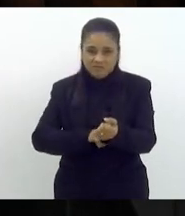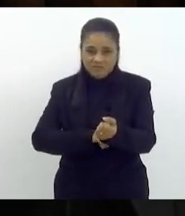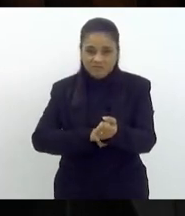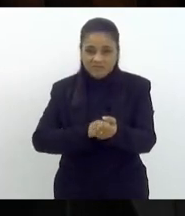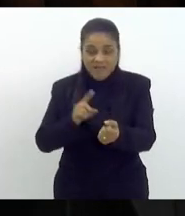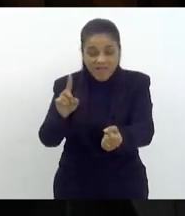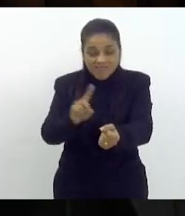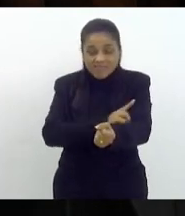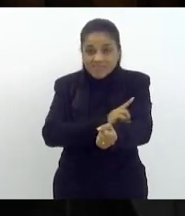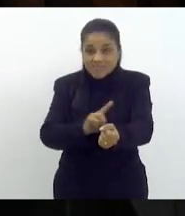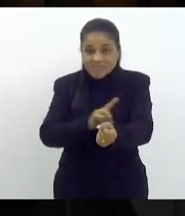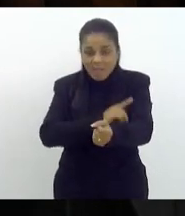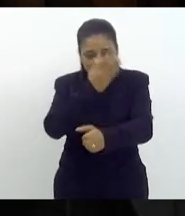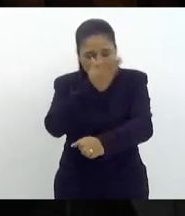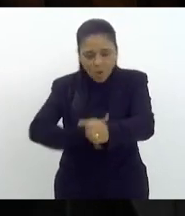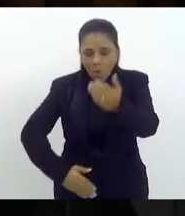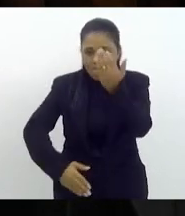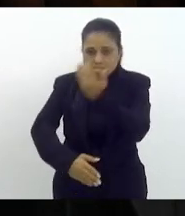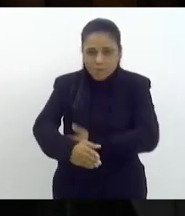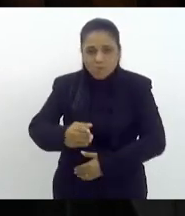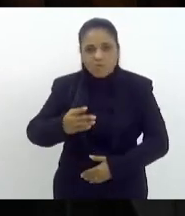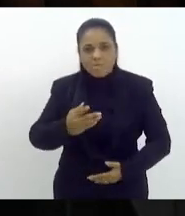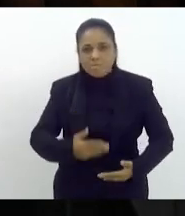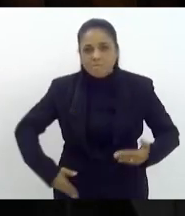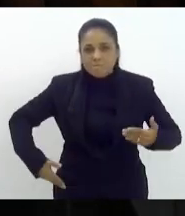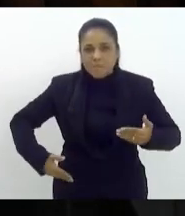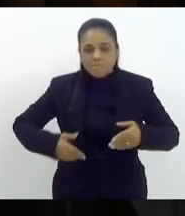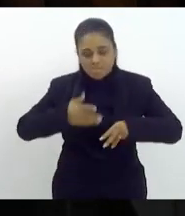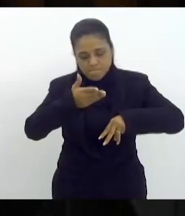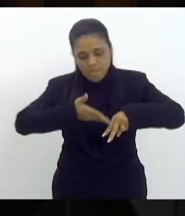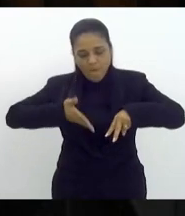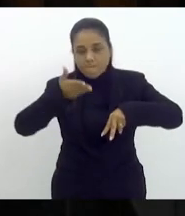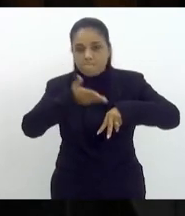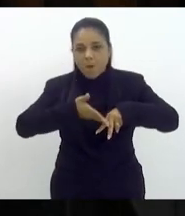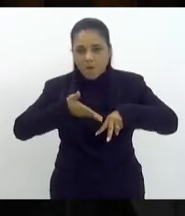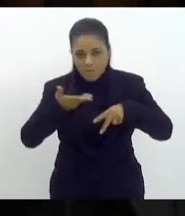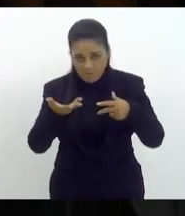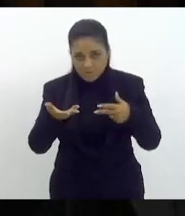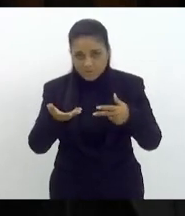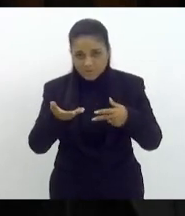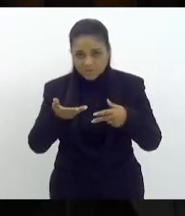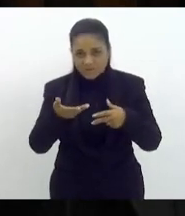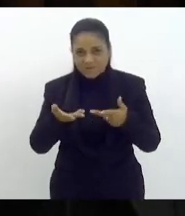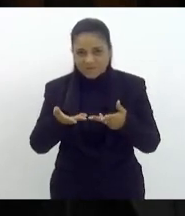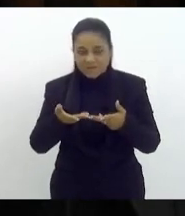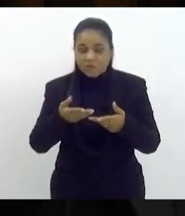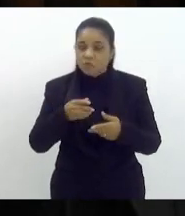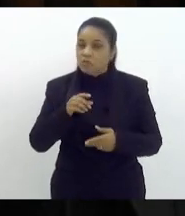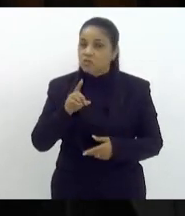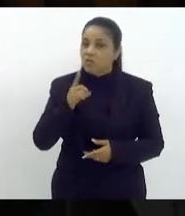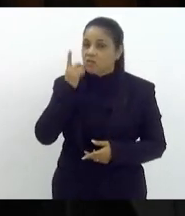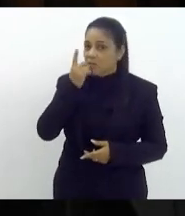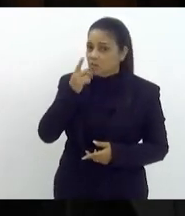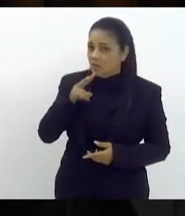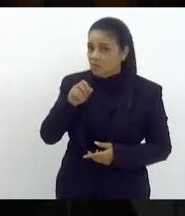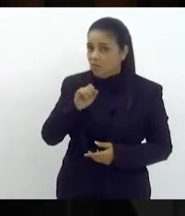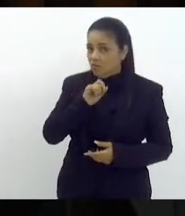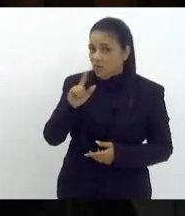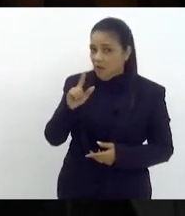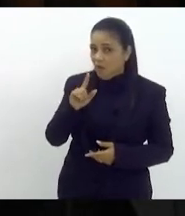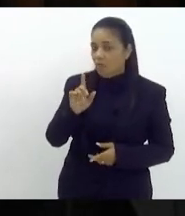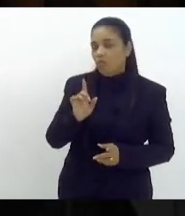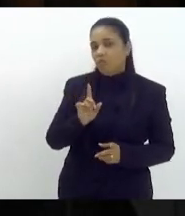amputados amputados não são Deputado Val porque as